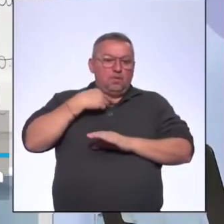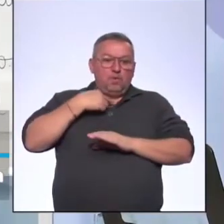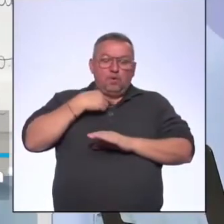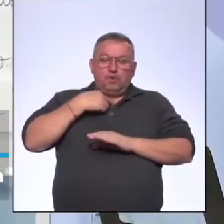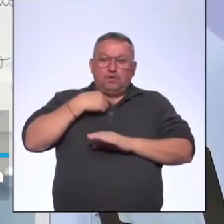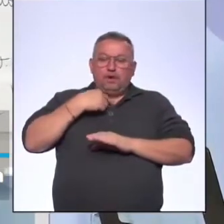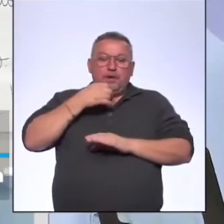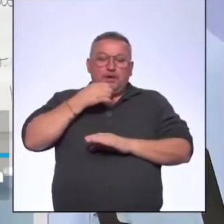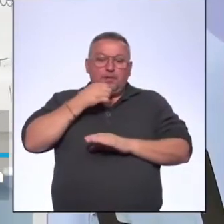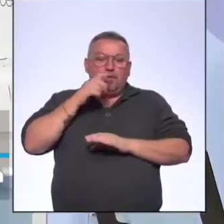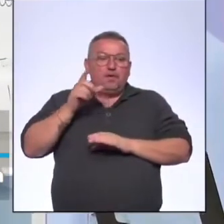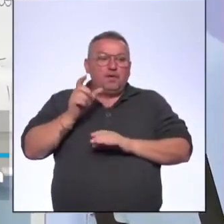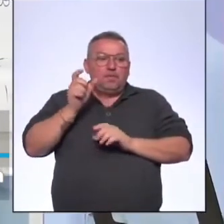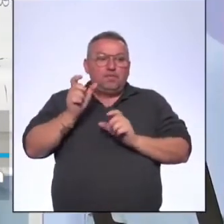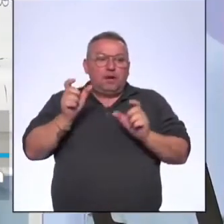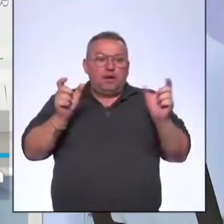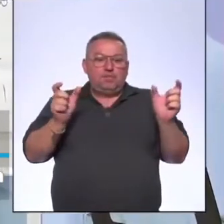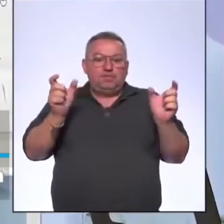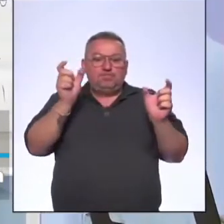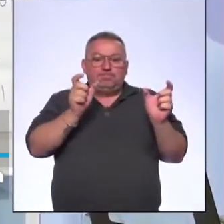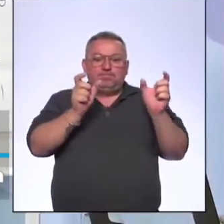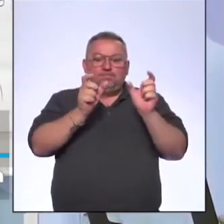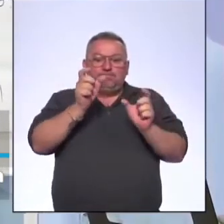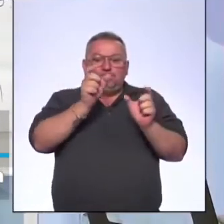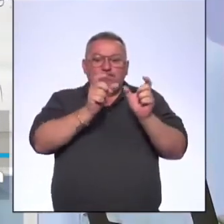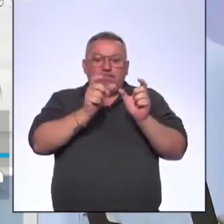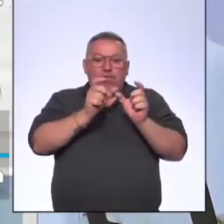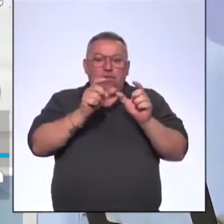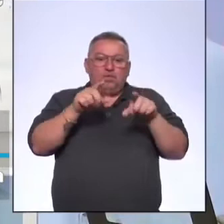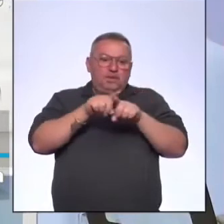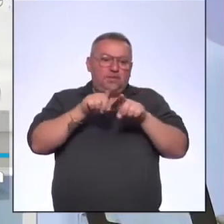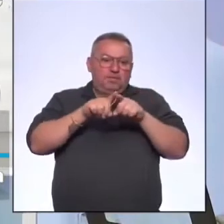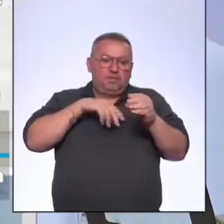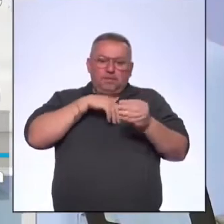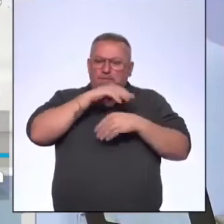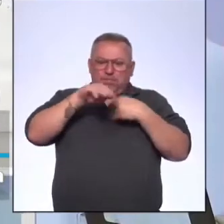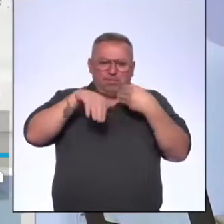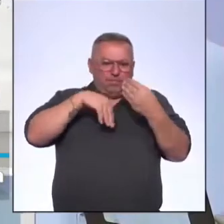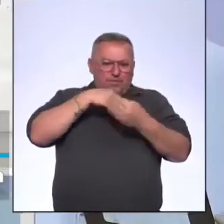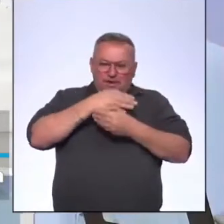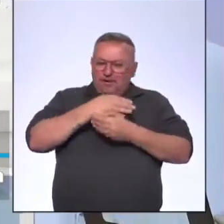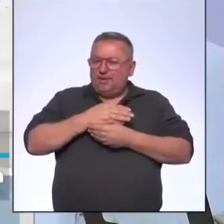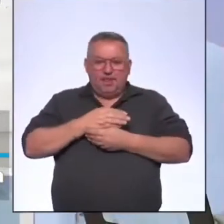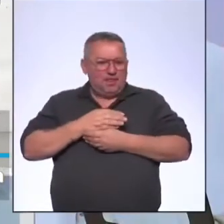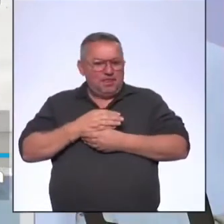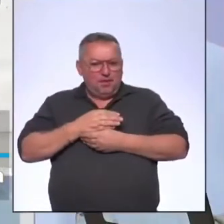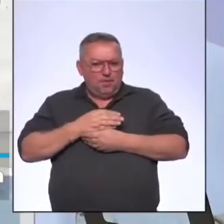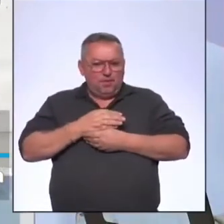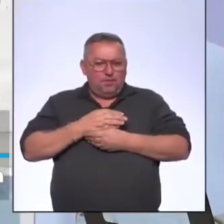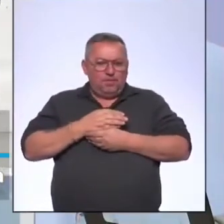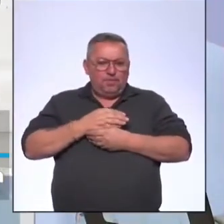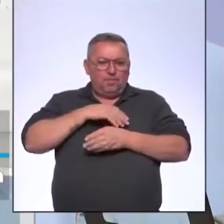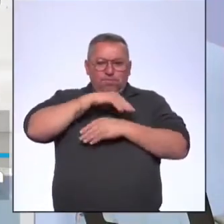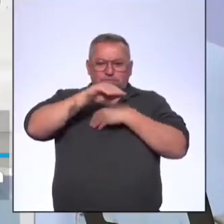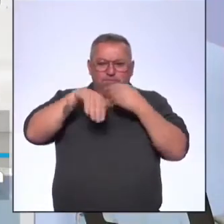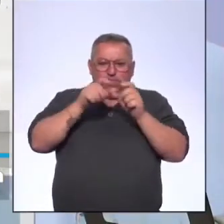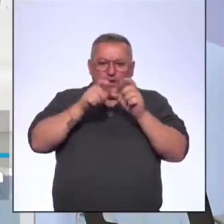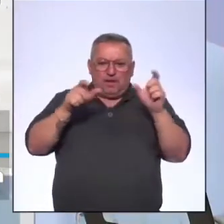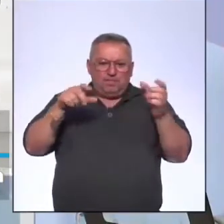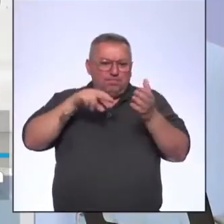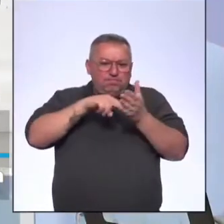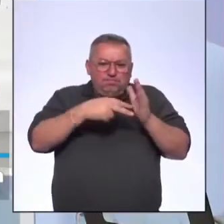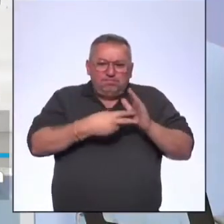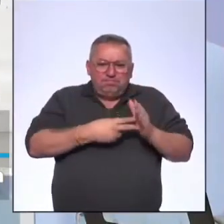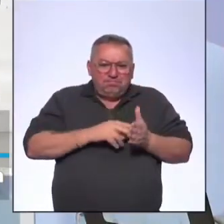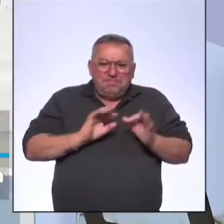que é só uma junção, porque uma junção de palavras, eu posso também dizer que é um amontoado de palavras. Um amontoado de palavras, de repente, não significa